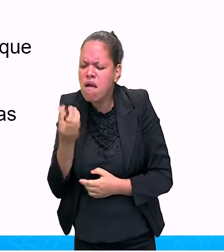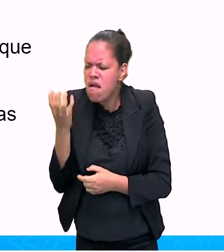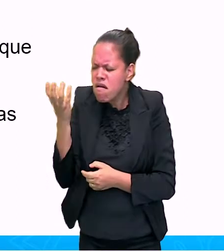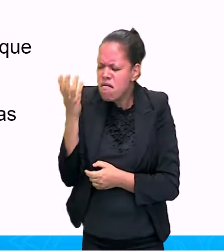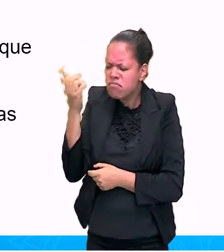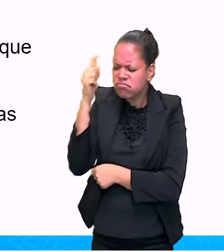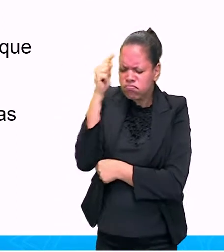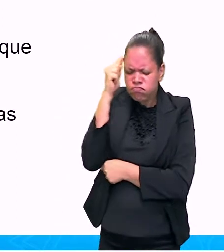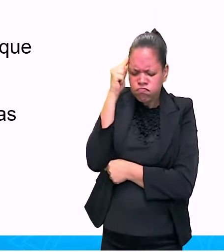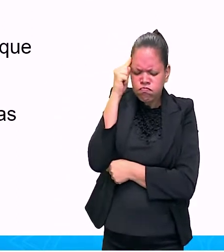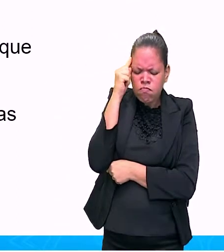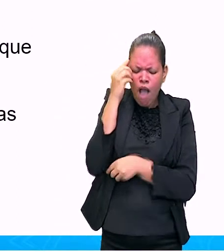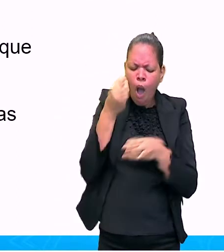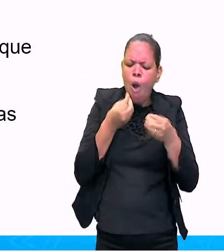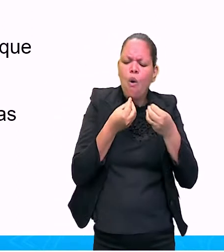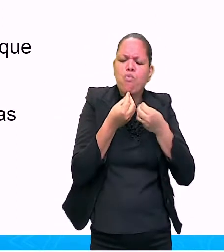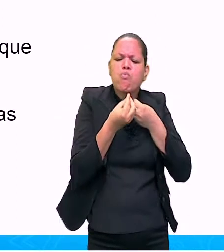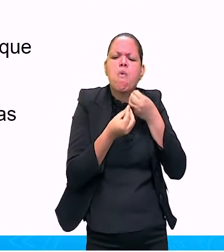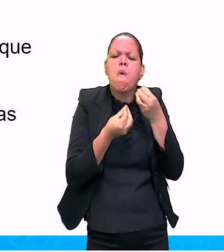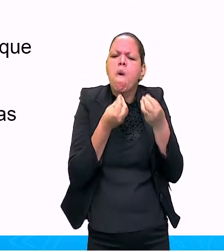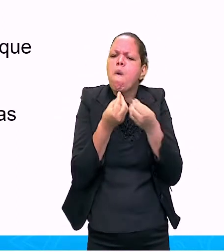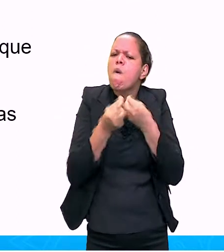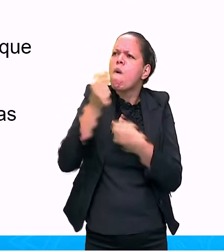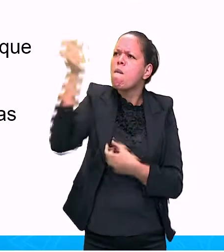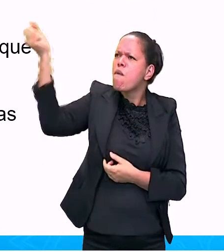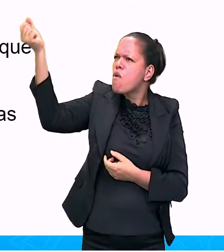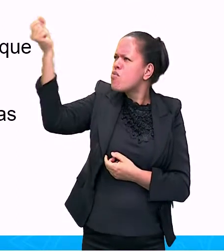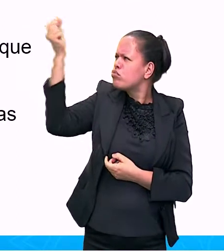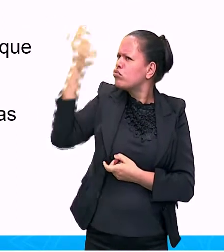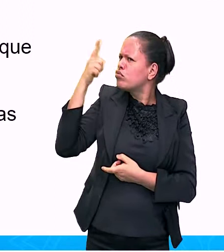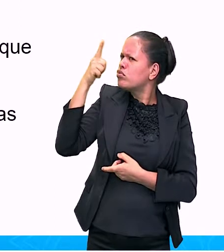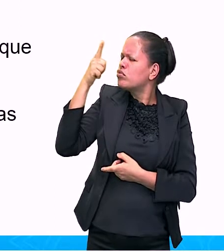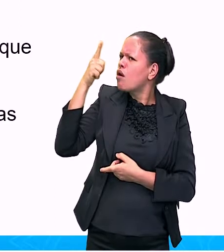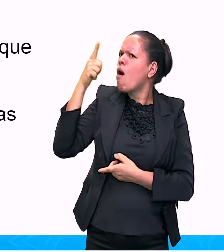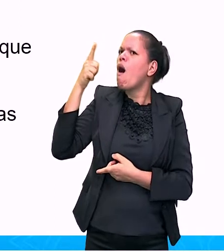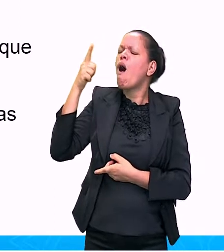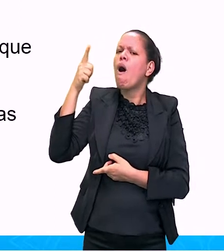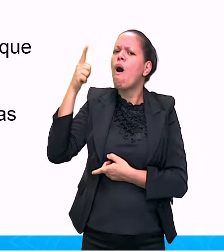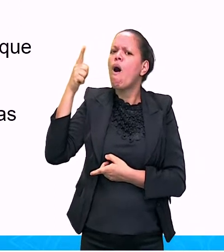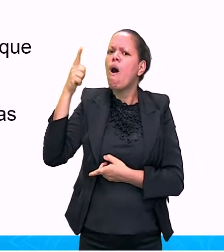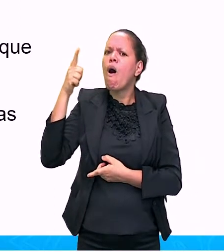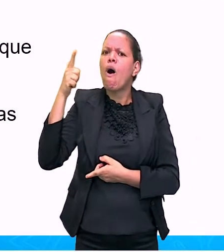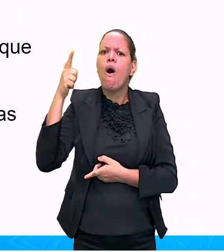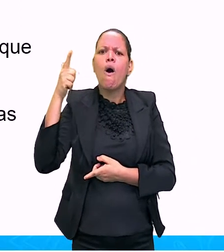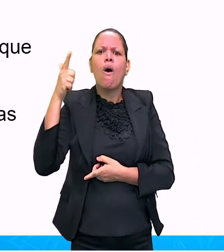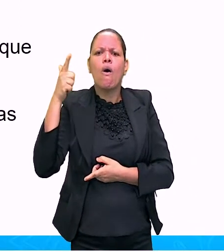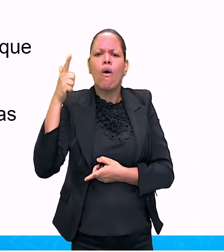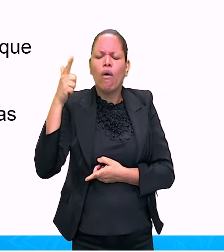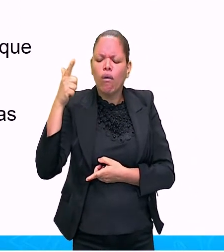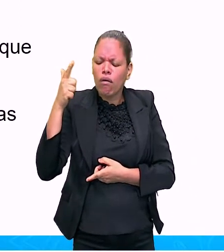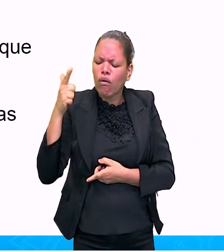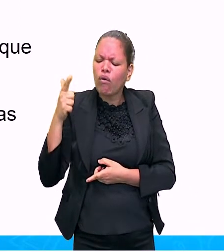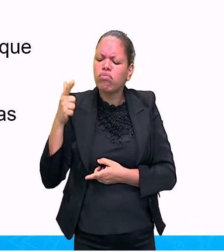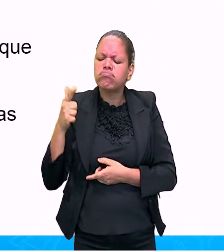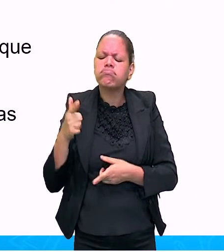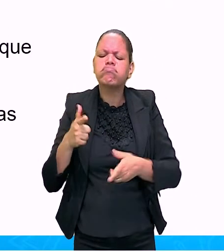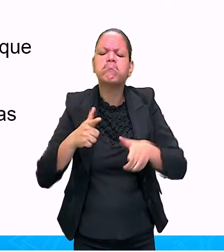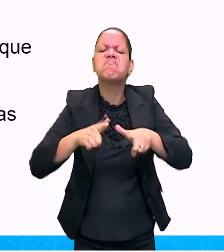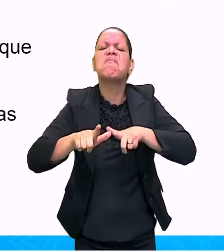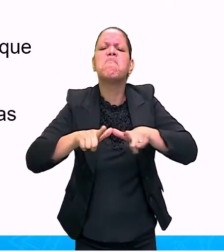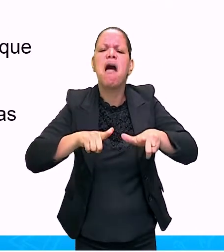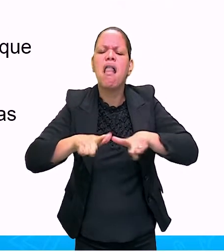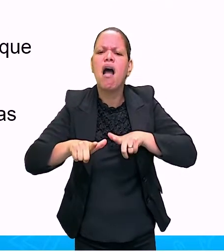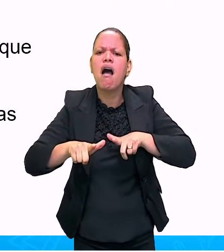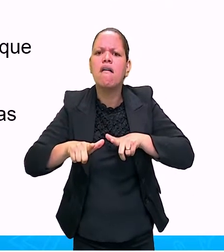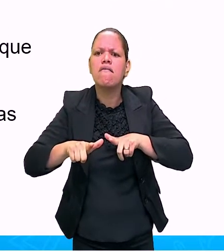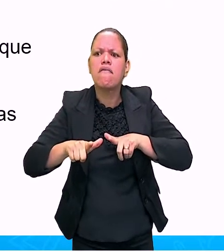funcionava. Esperou que Mauá saísse para caçar e aproximou-se do sol.